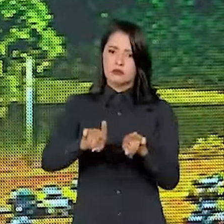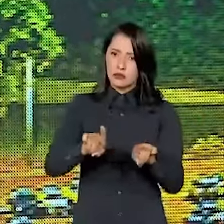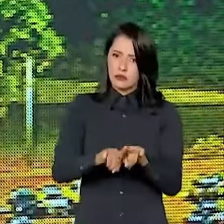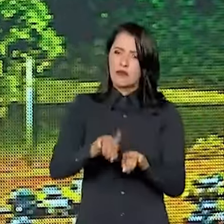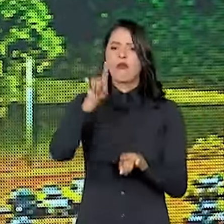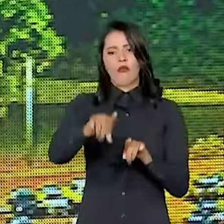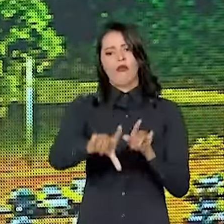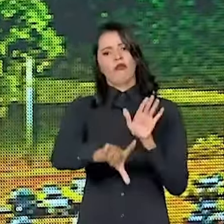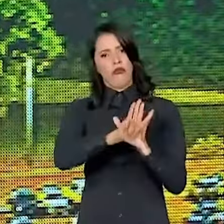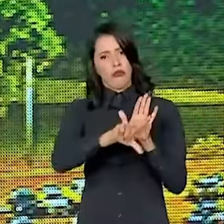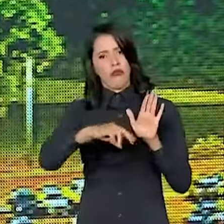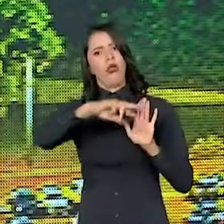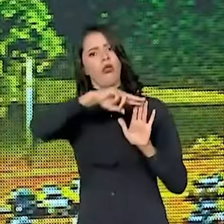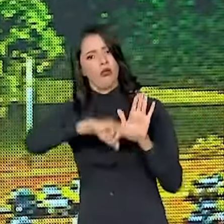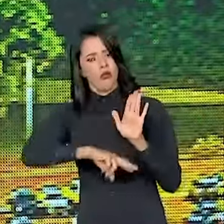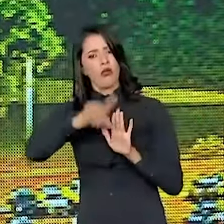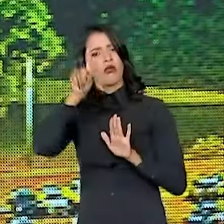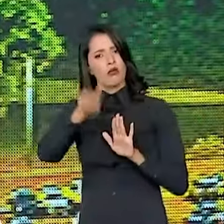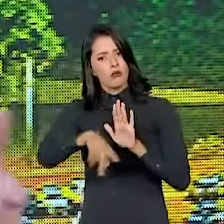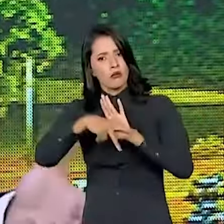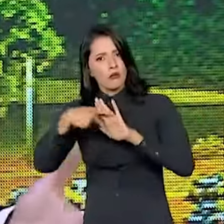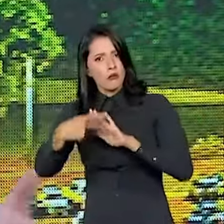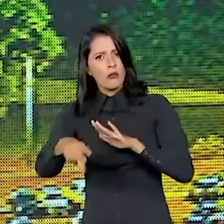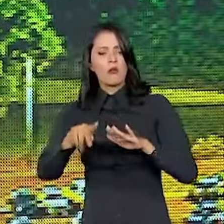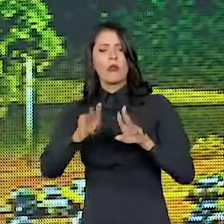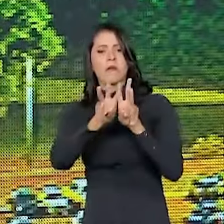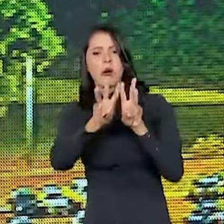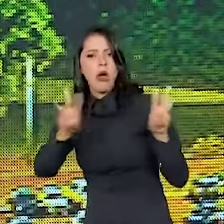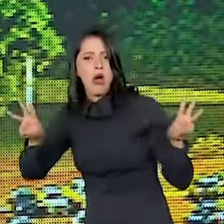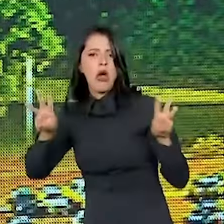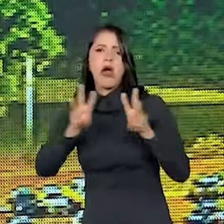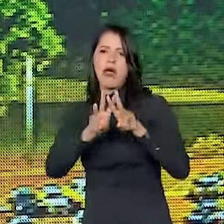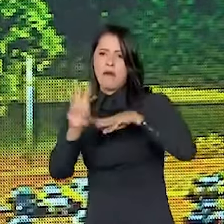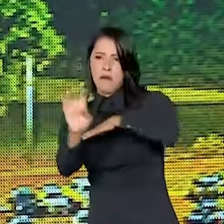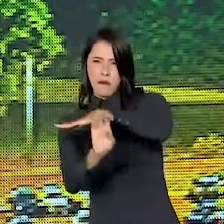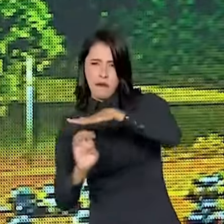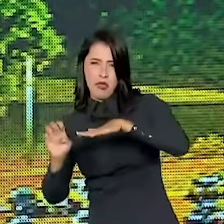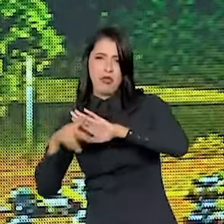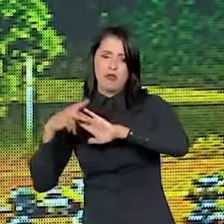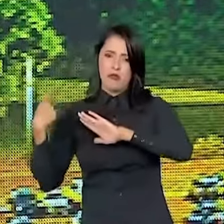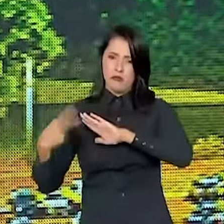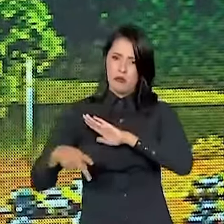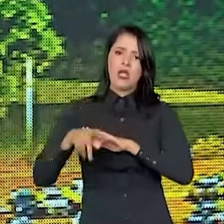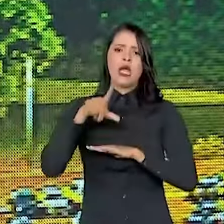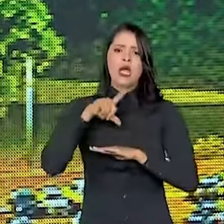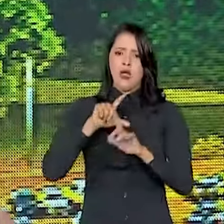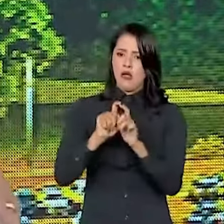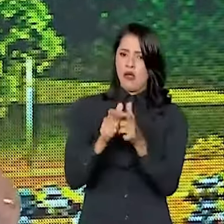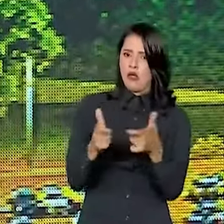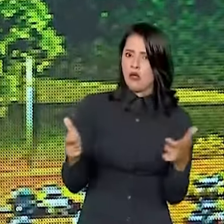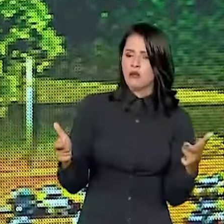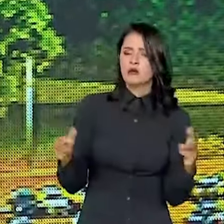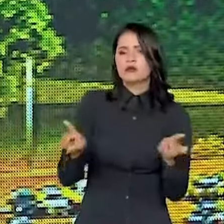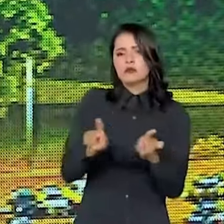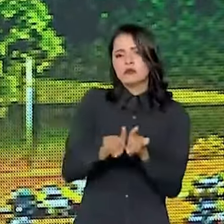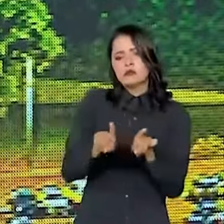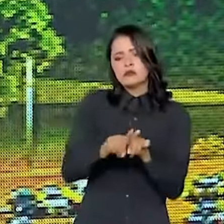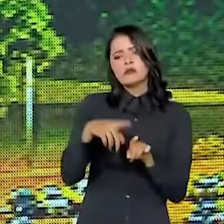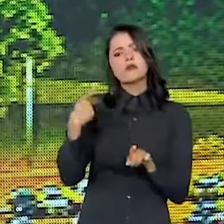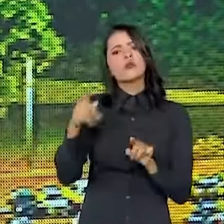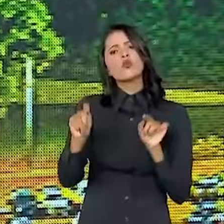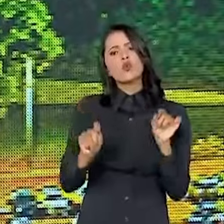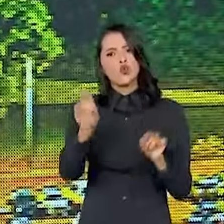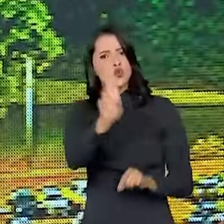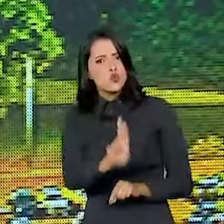com o agigantamento das plataformas, as big techs, amplificado em especial